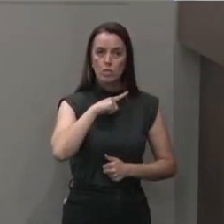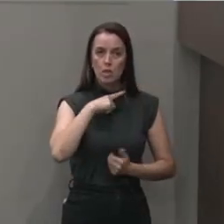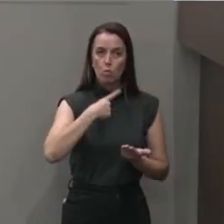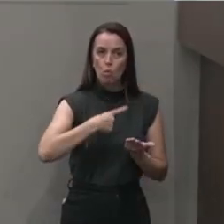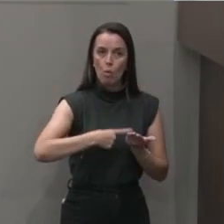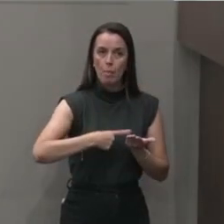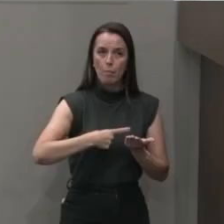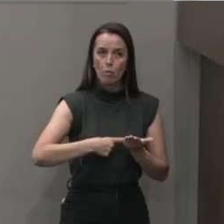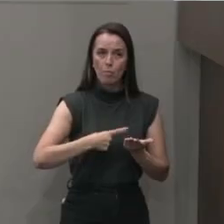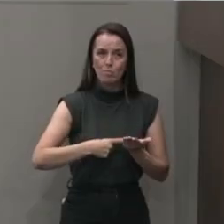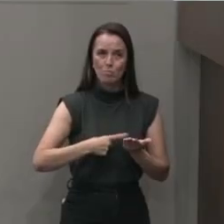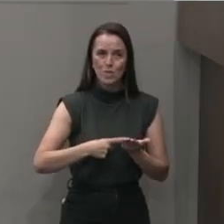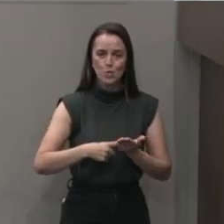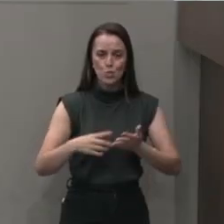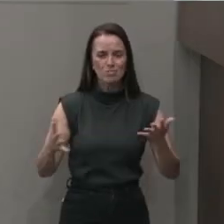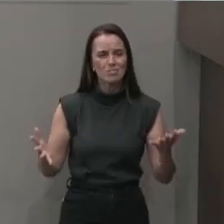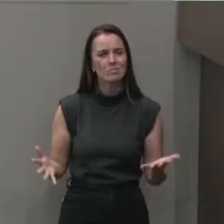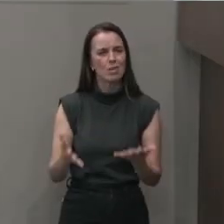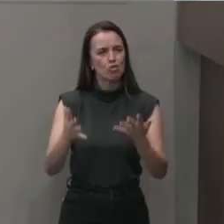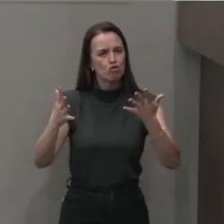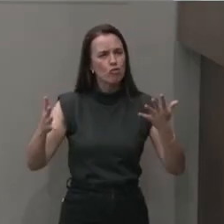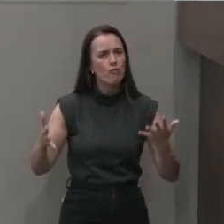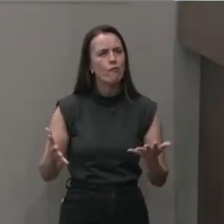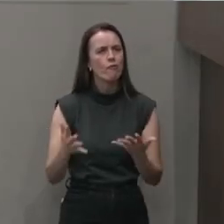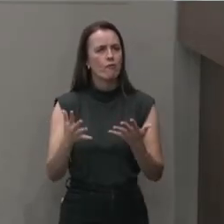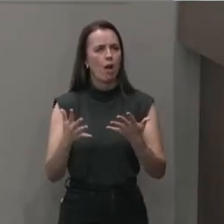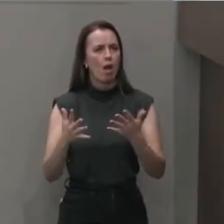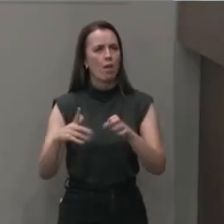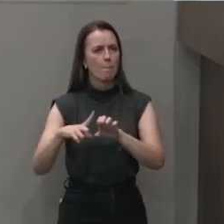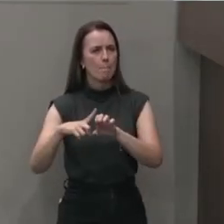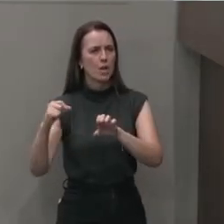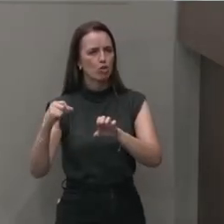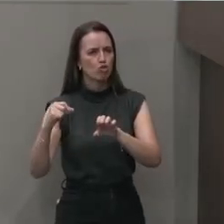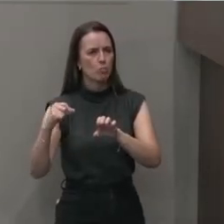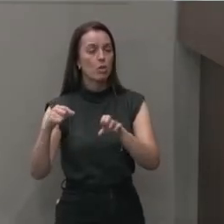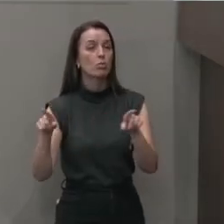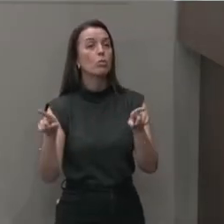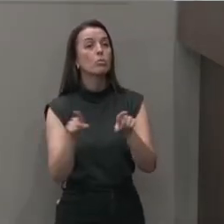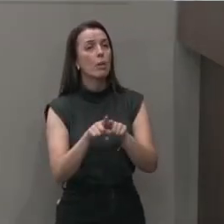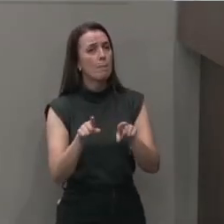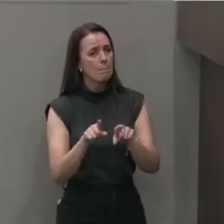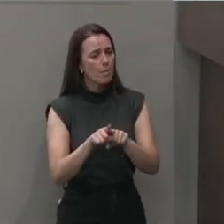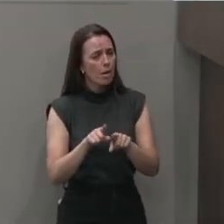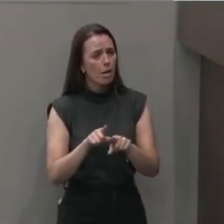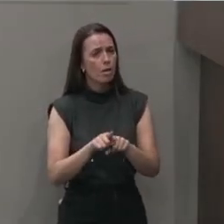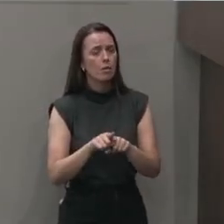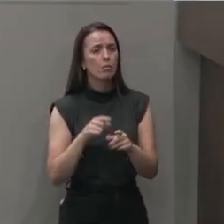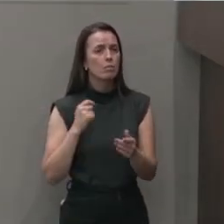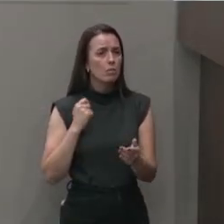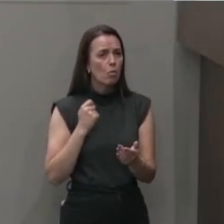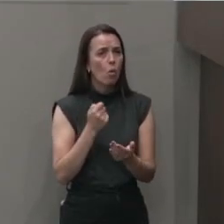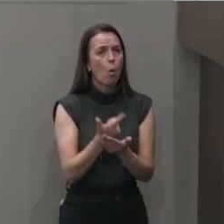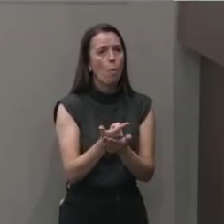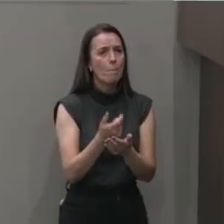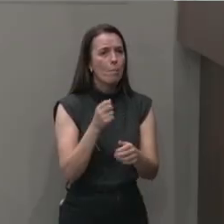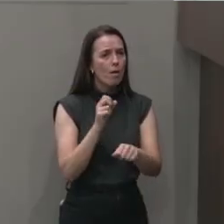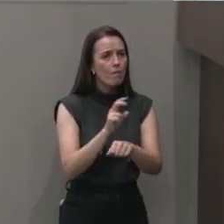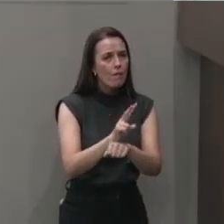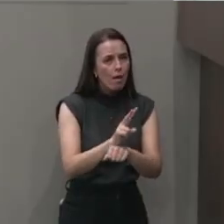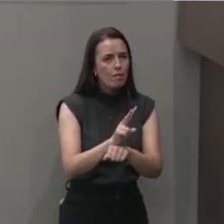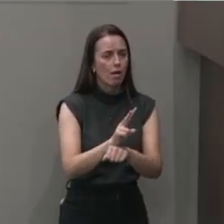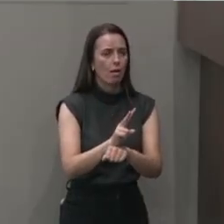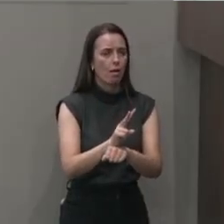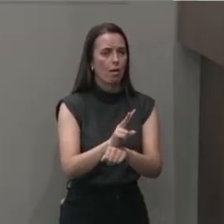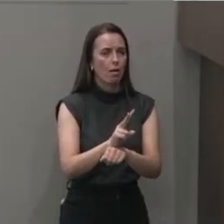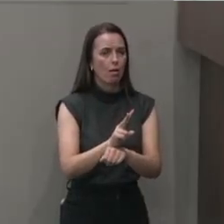fomentar os empreendimentos aqui na nossa cidade e também da questão da compra de vagas, né, que o município faz